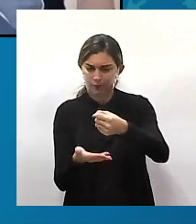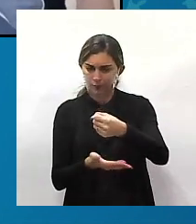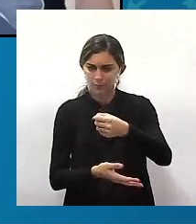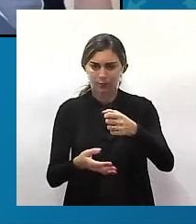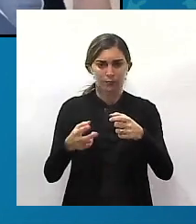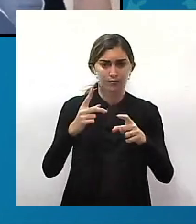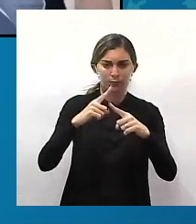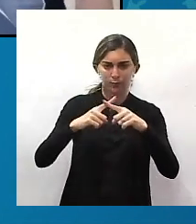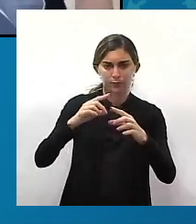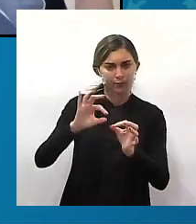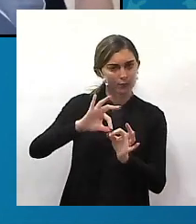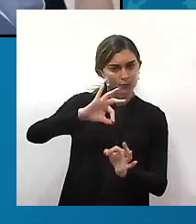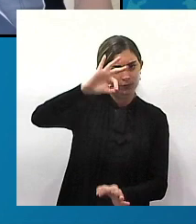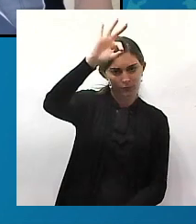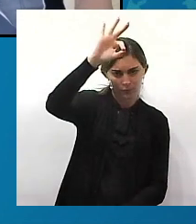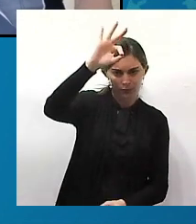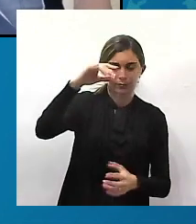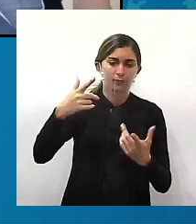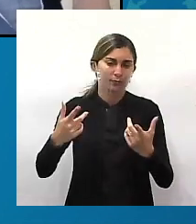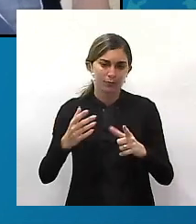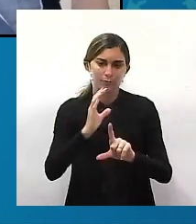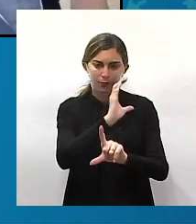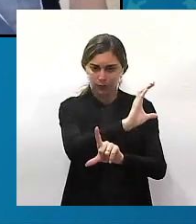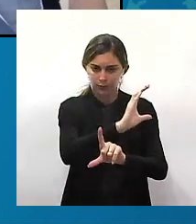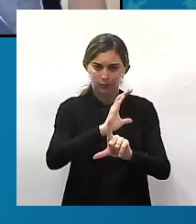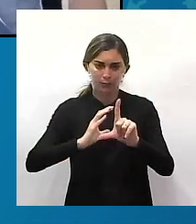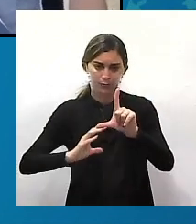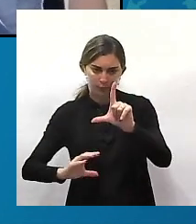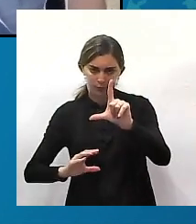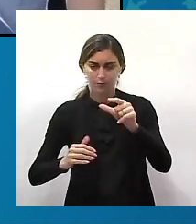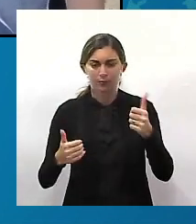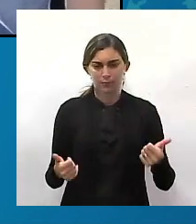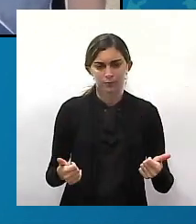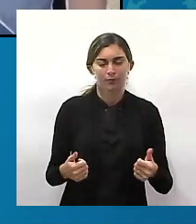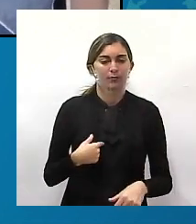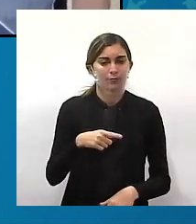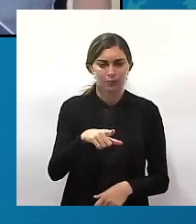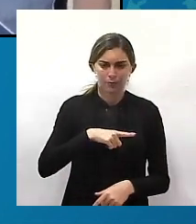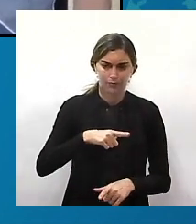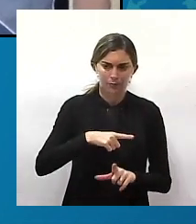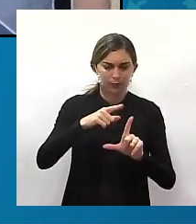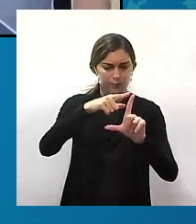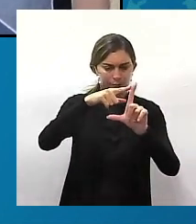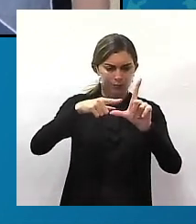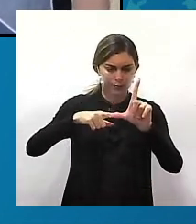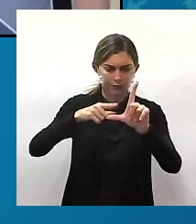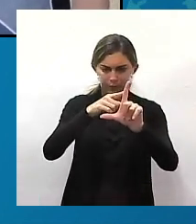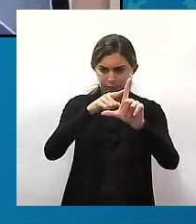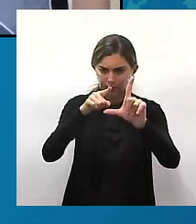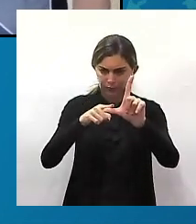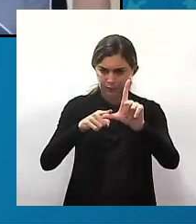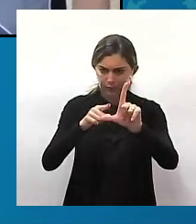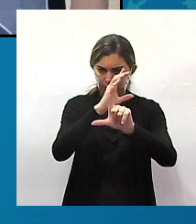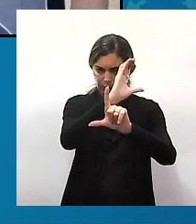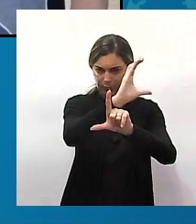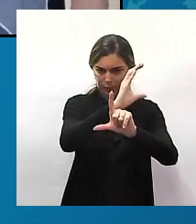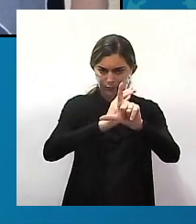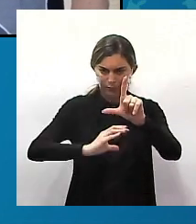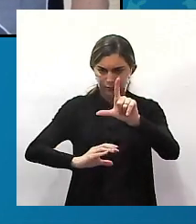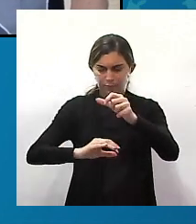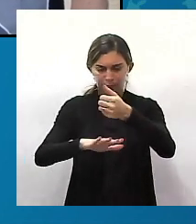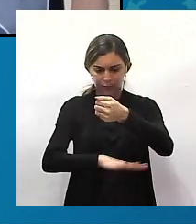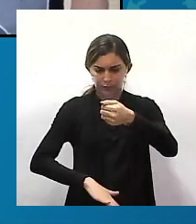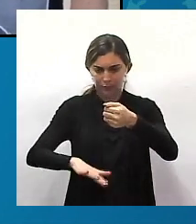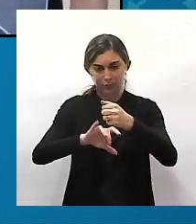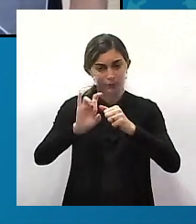vezes a altura. A base e a altura são os catetos do triângulo retângulo. Quando você tem um triângulo retângulo e ele estiver pedindo a área, basta